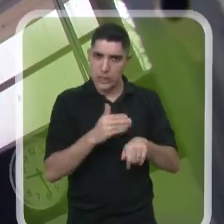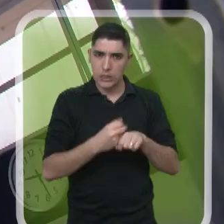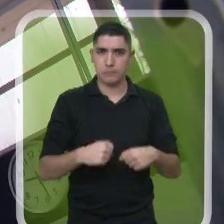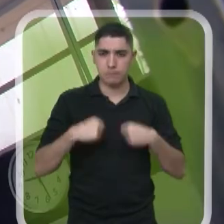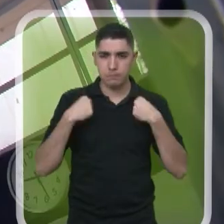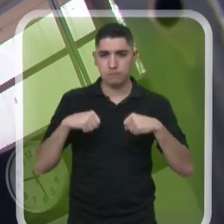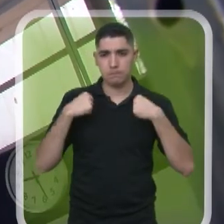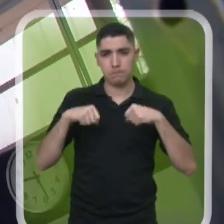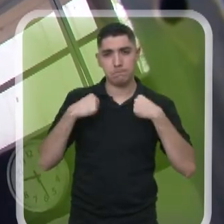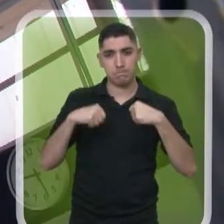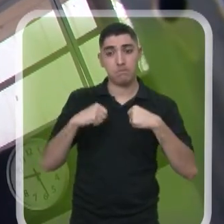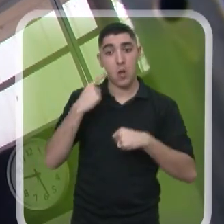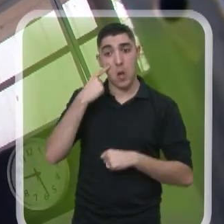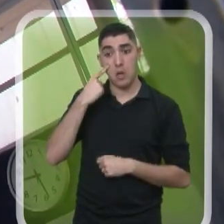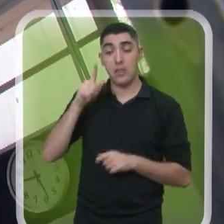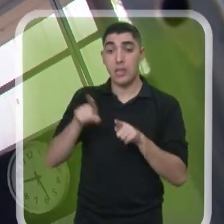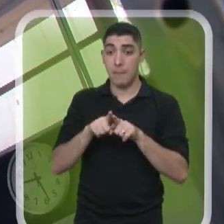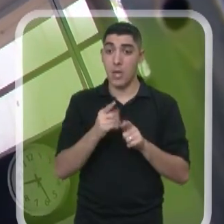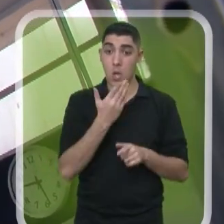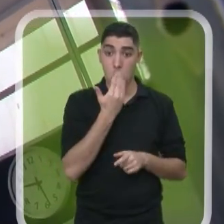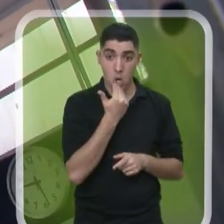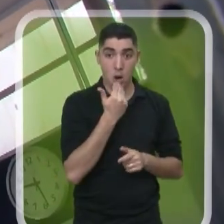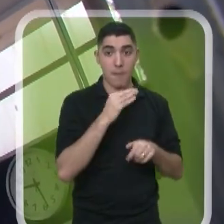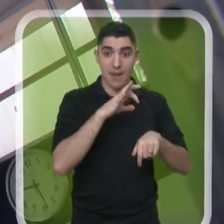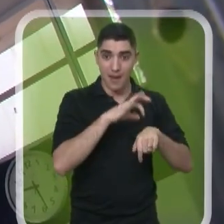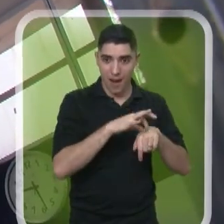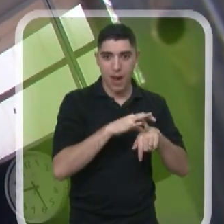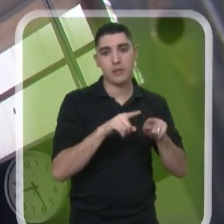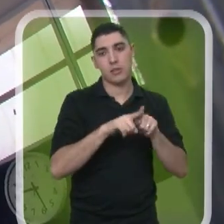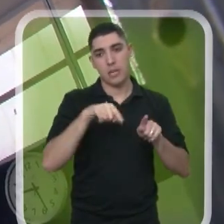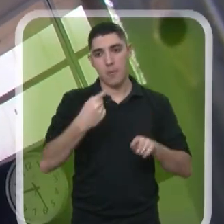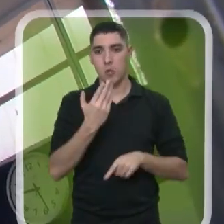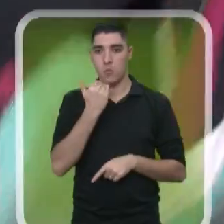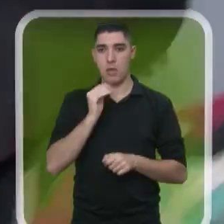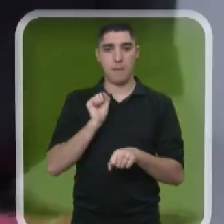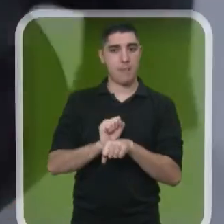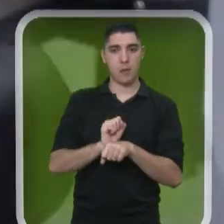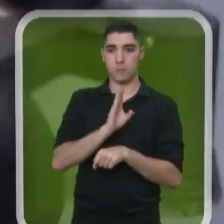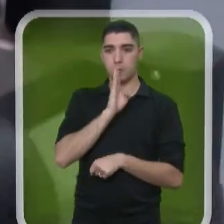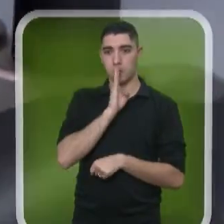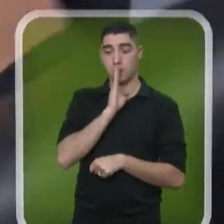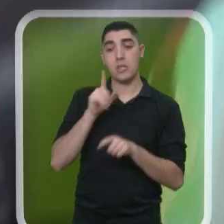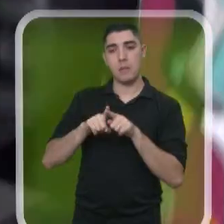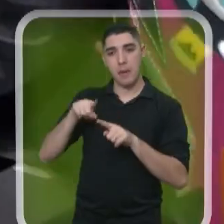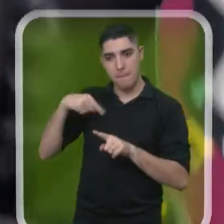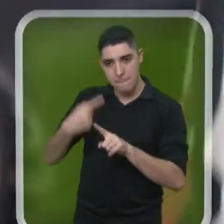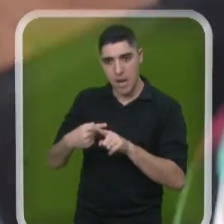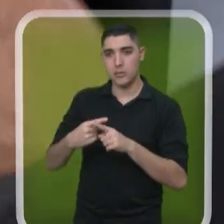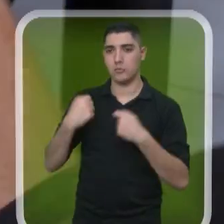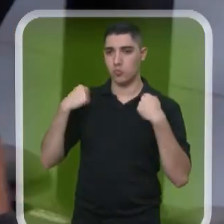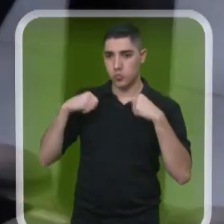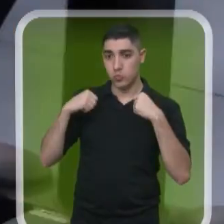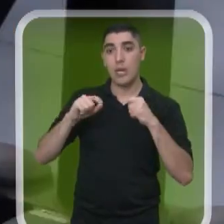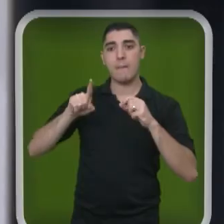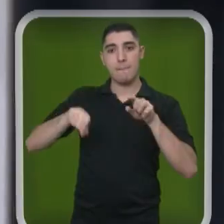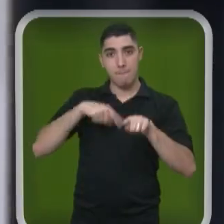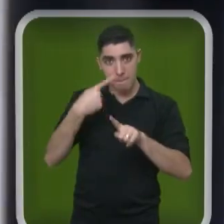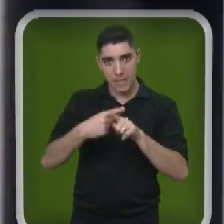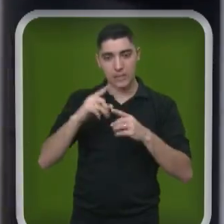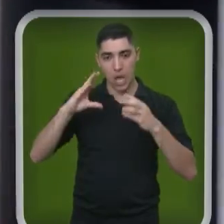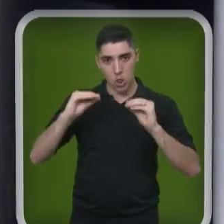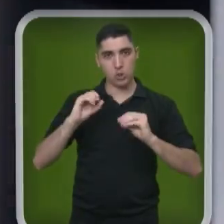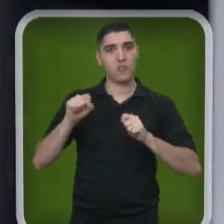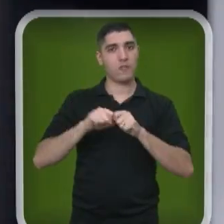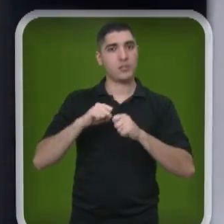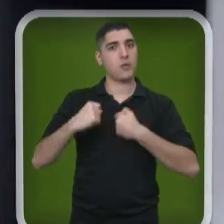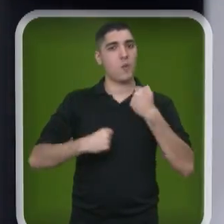um treino de cardio em jejum pela manhã, somado à musculação à tarde e outro treino de cardio durante a noite. Tudo